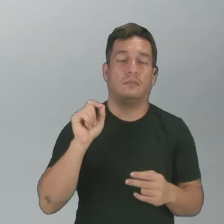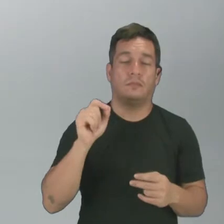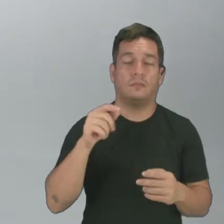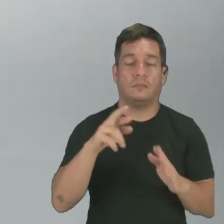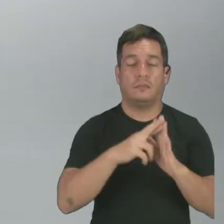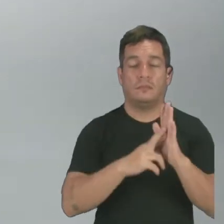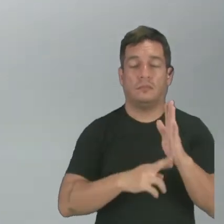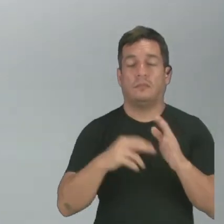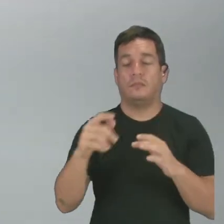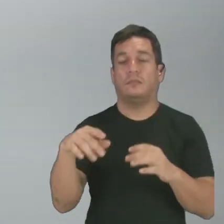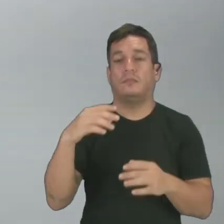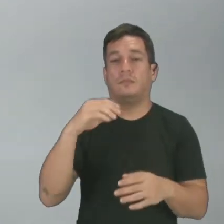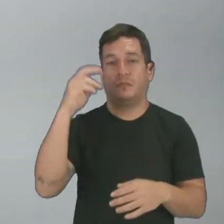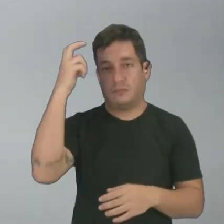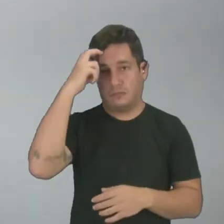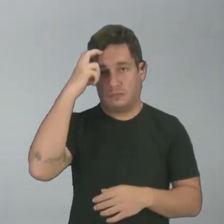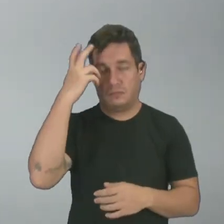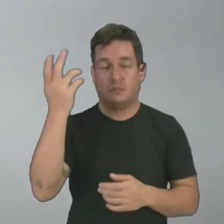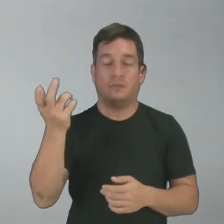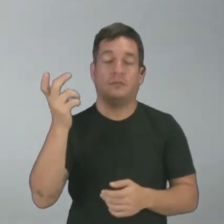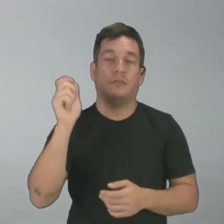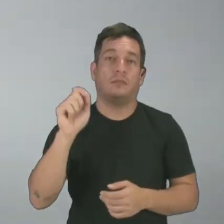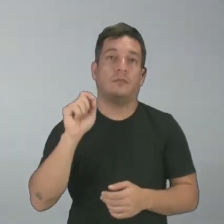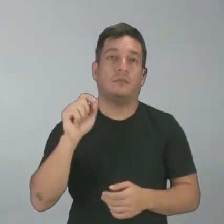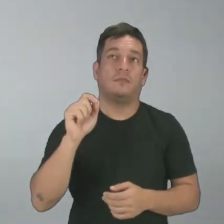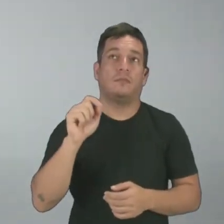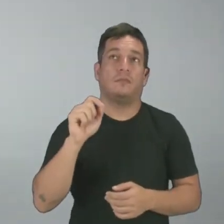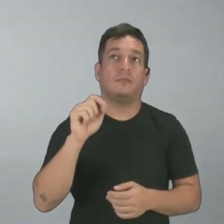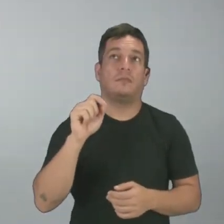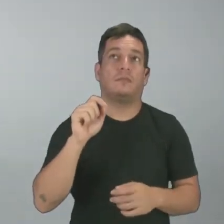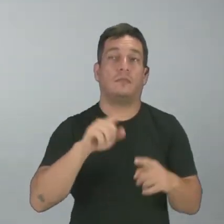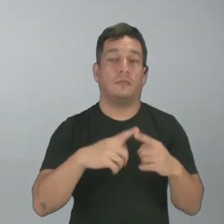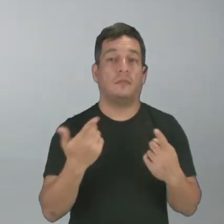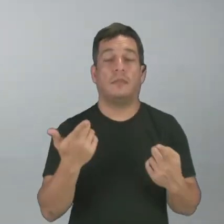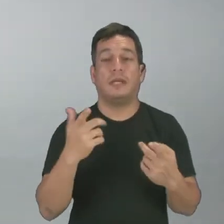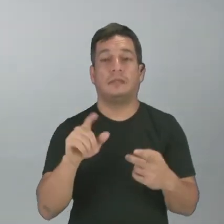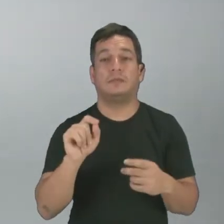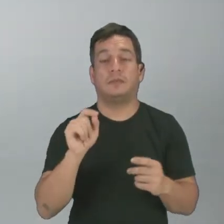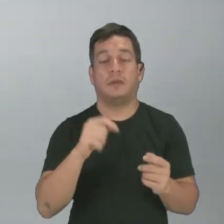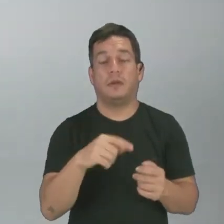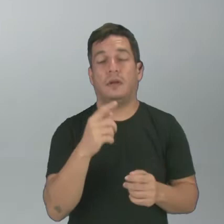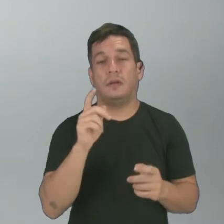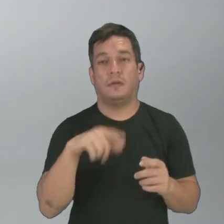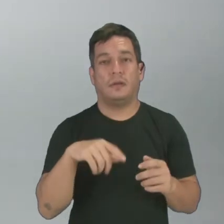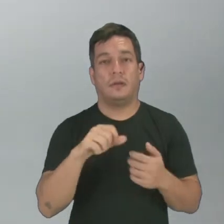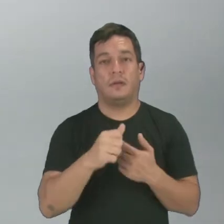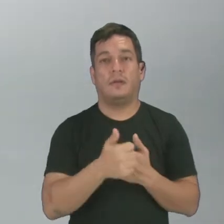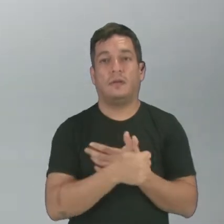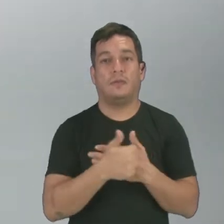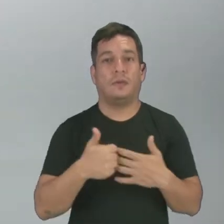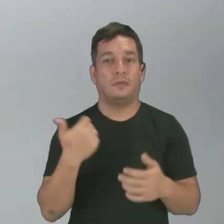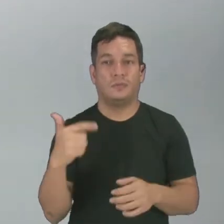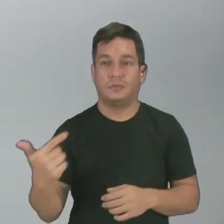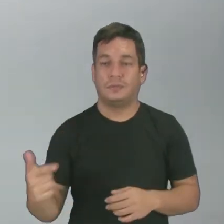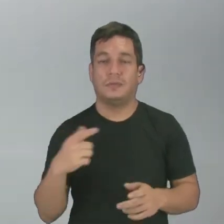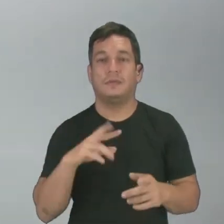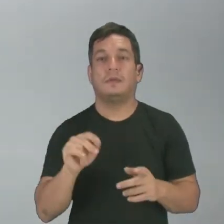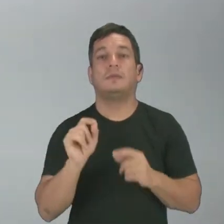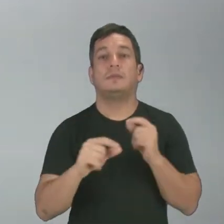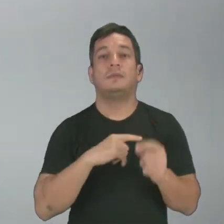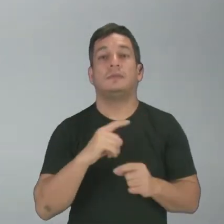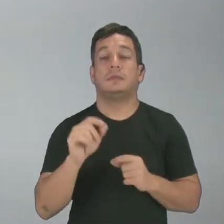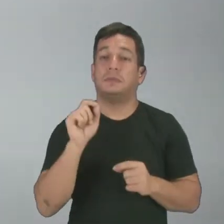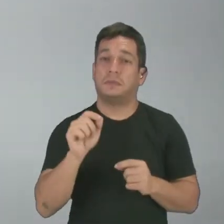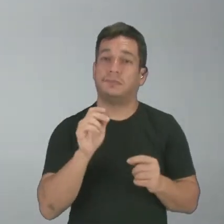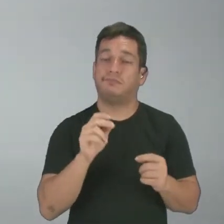uma determinada cultura. Ela escolhe viver fora disso, mas nem por isso ele vai ser imoral, né? Ele vai caminhar sim